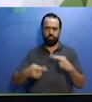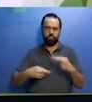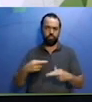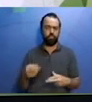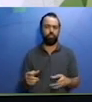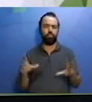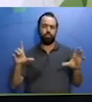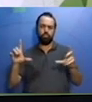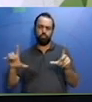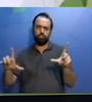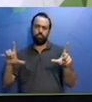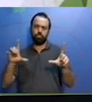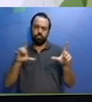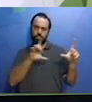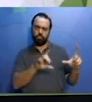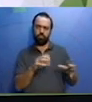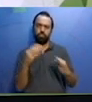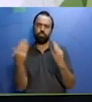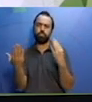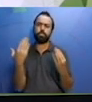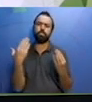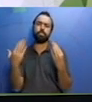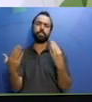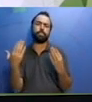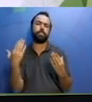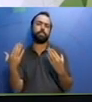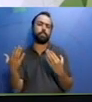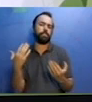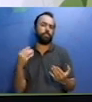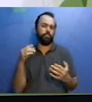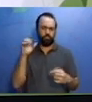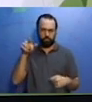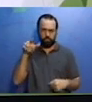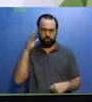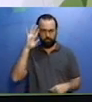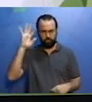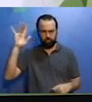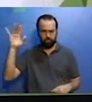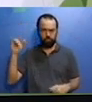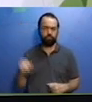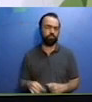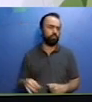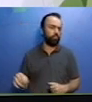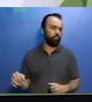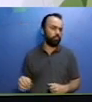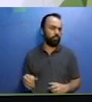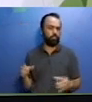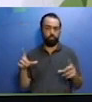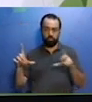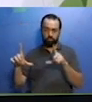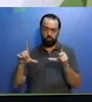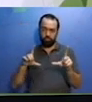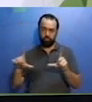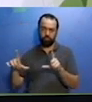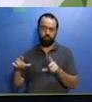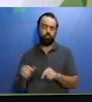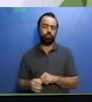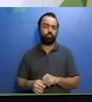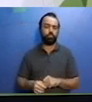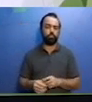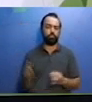Eu coloquei essas duas imagens para um objeto de reflexão nossa. Observe a imagem